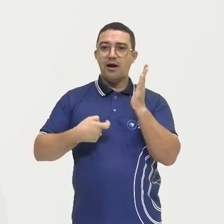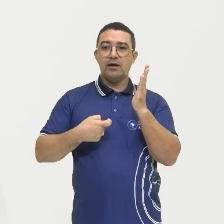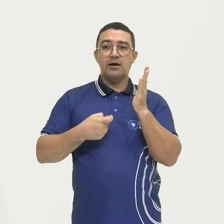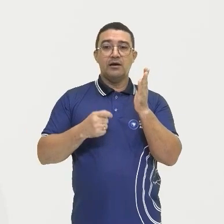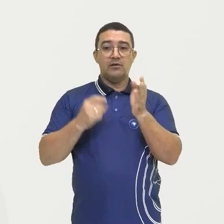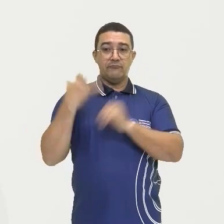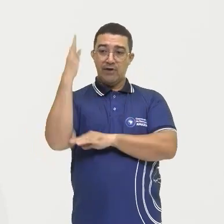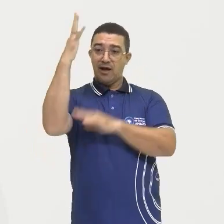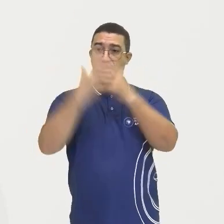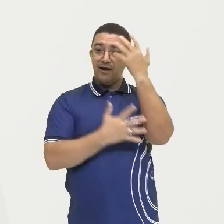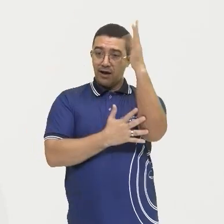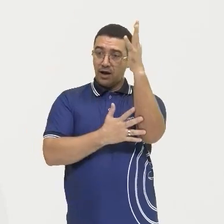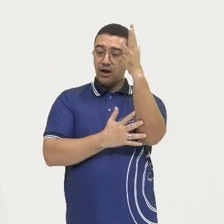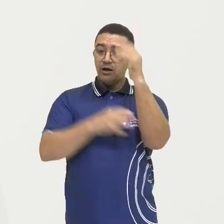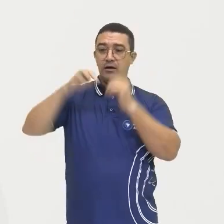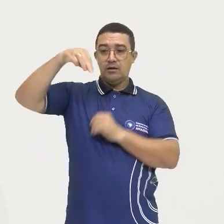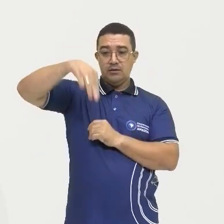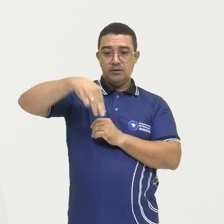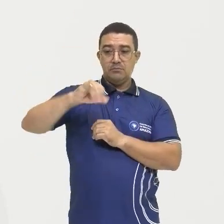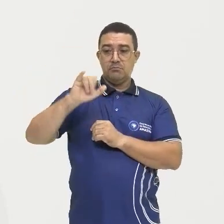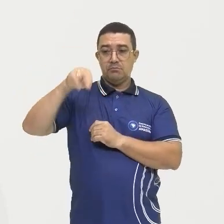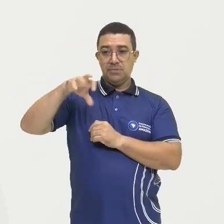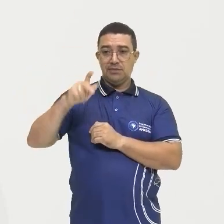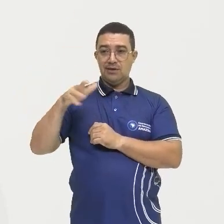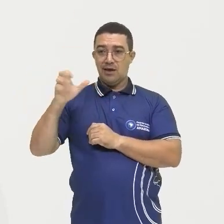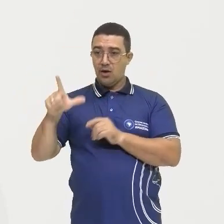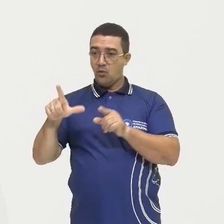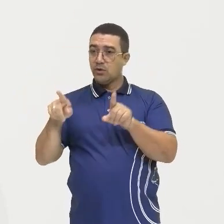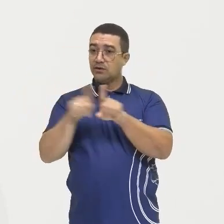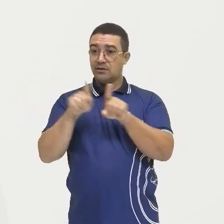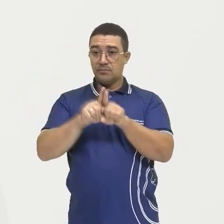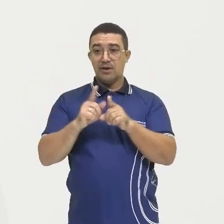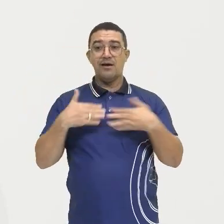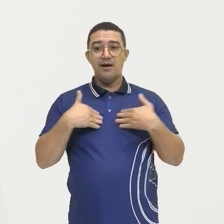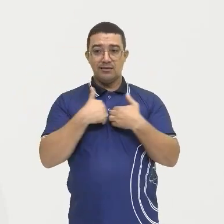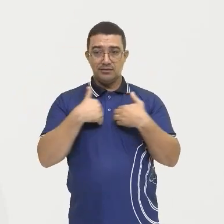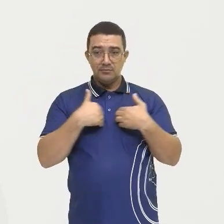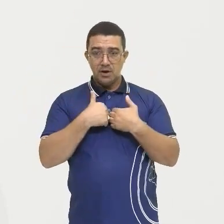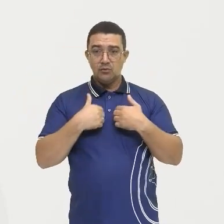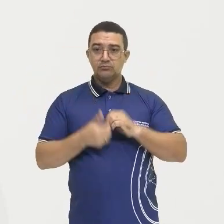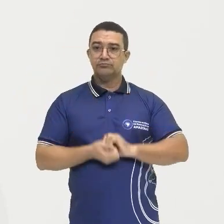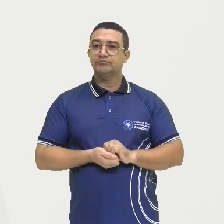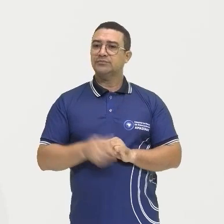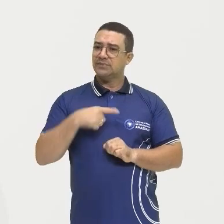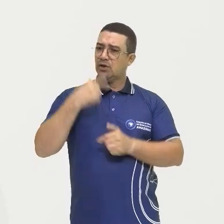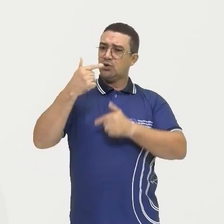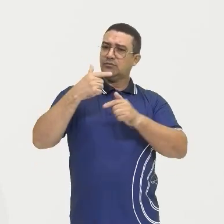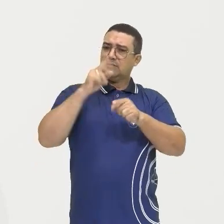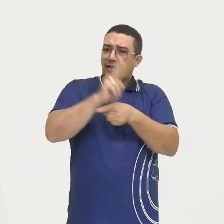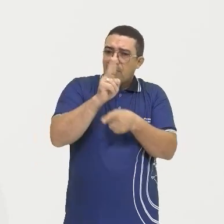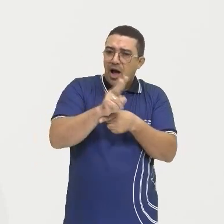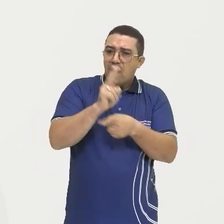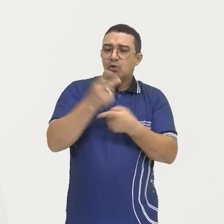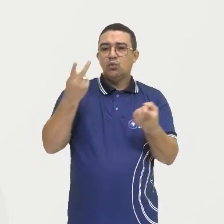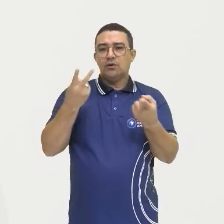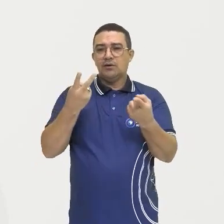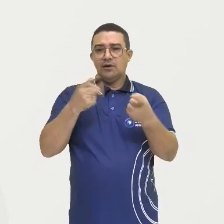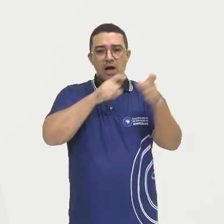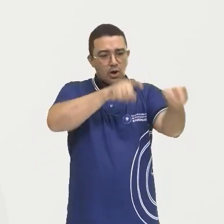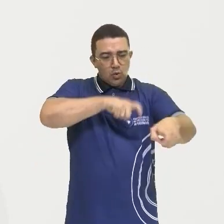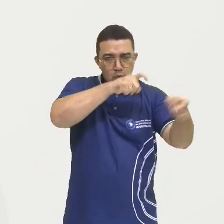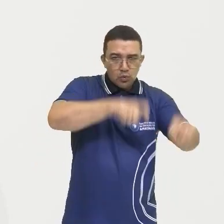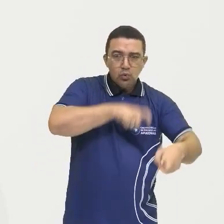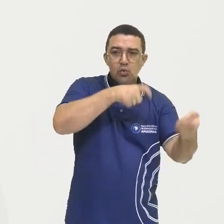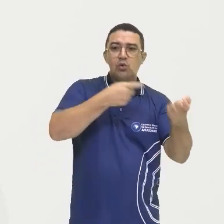certo? Nós temos também destaque para a atividade de agricultura e pecuária. Eu falei para vocês do cultivo de abacaxi